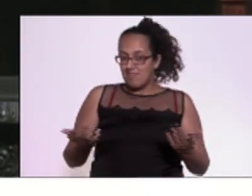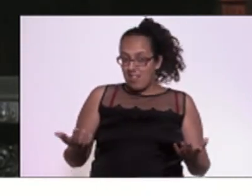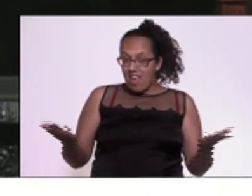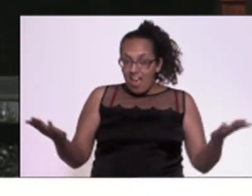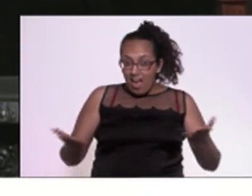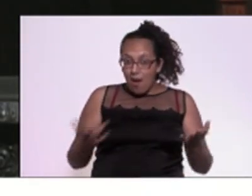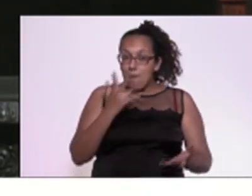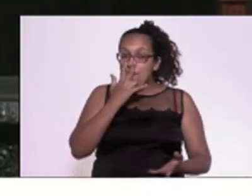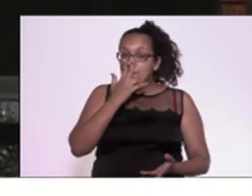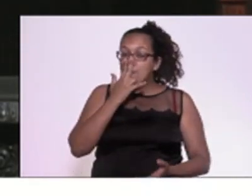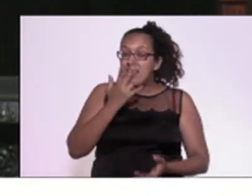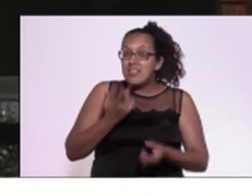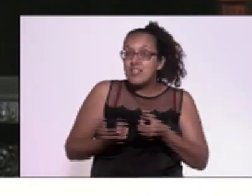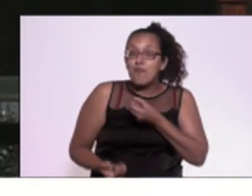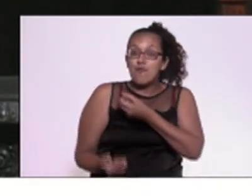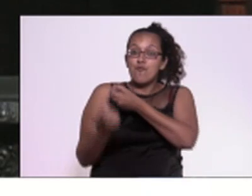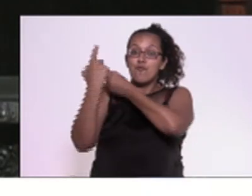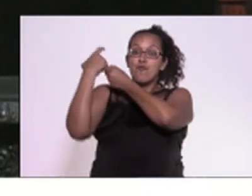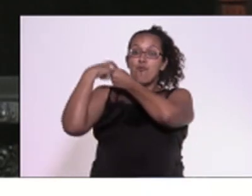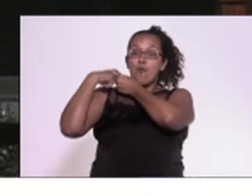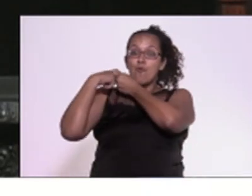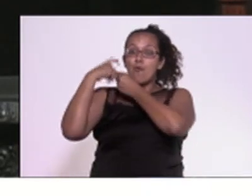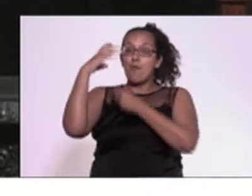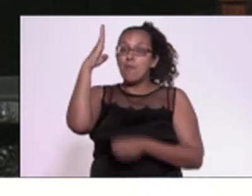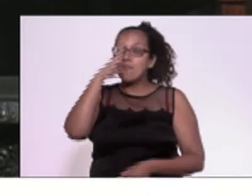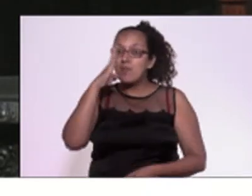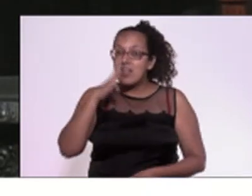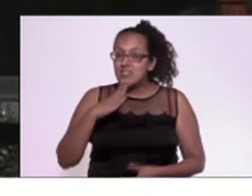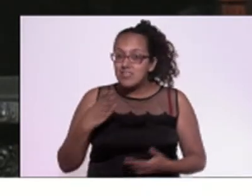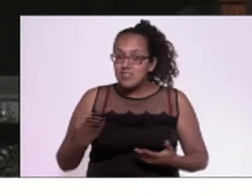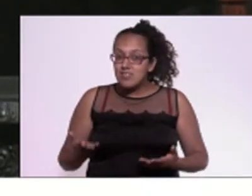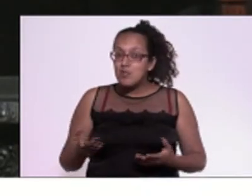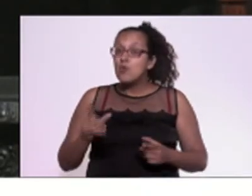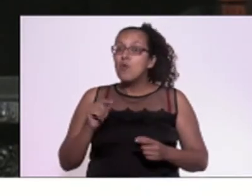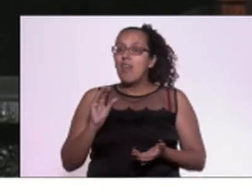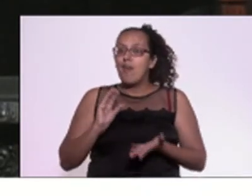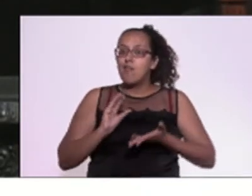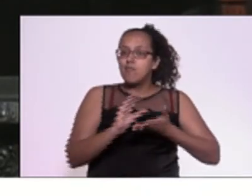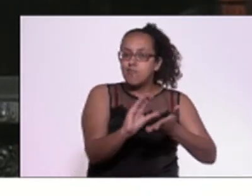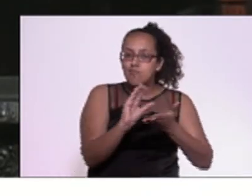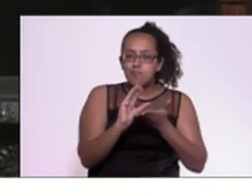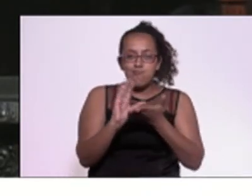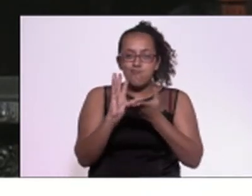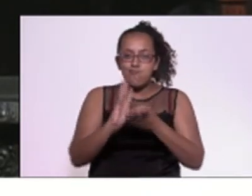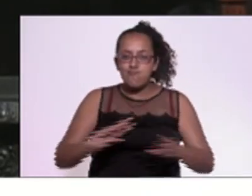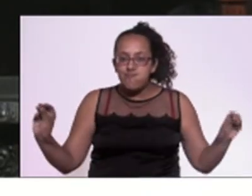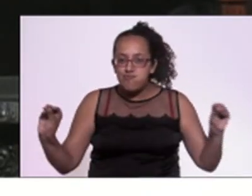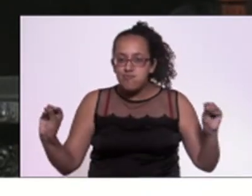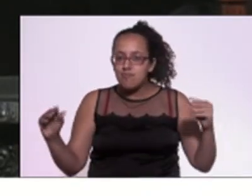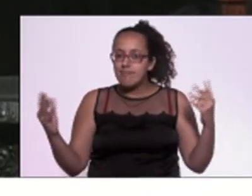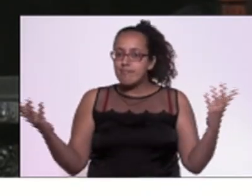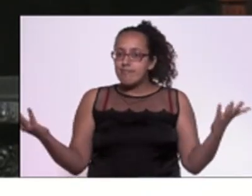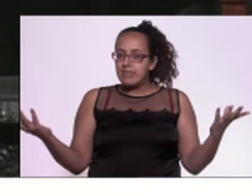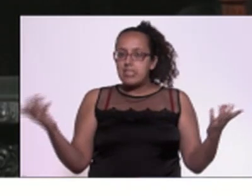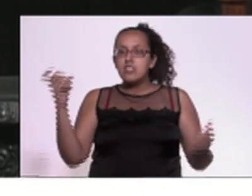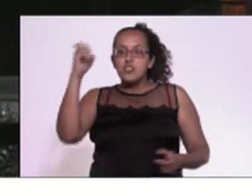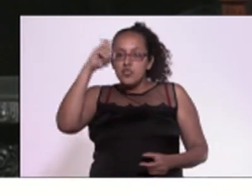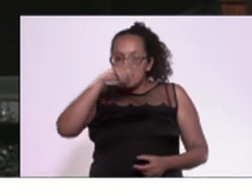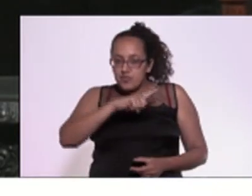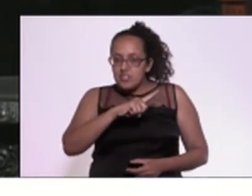monóculo. Quando tinha 21 anos, mudou-se para Rondônia. Ficou lá por 11 anos, envolvido em